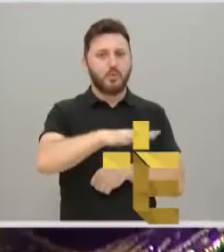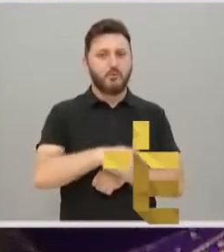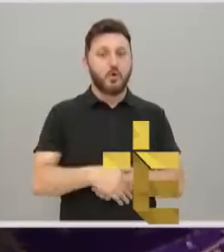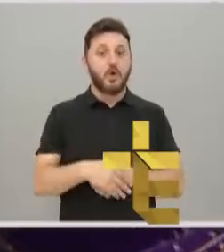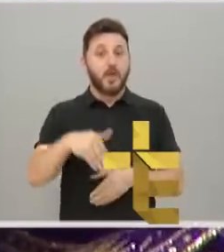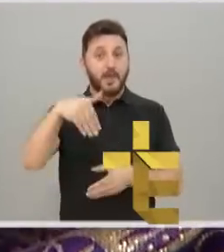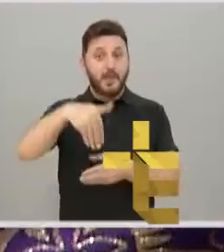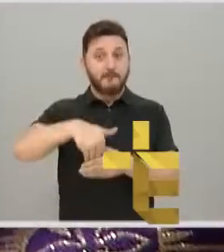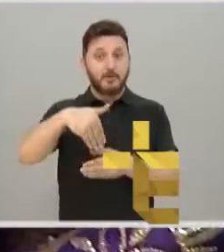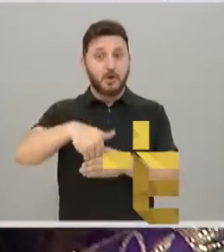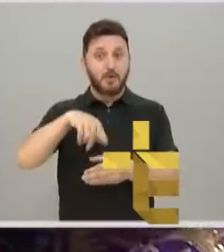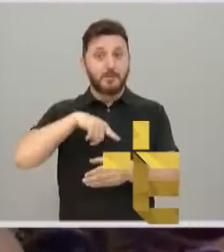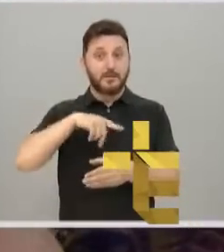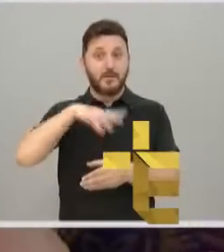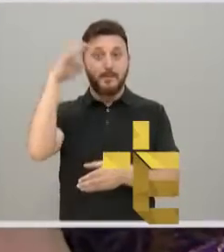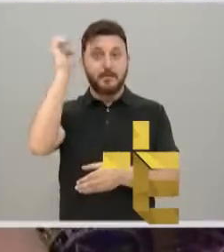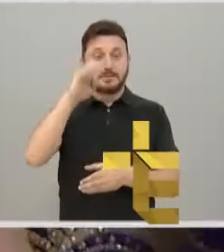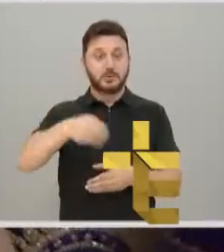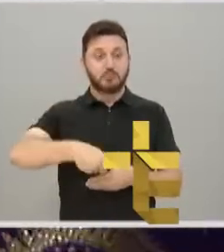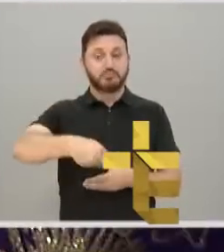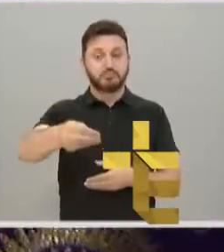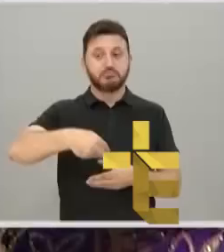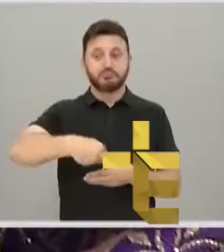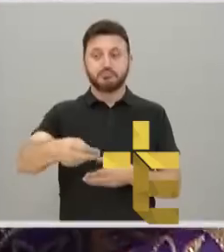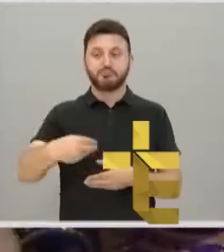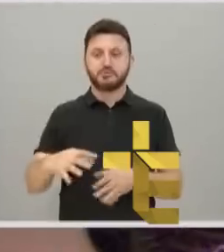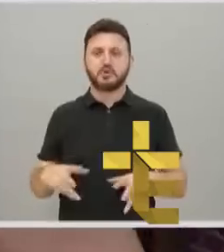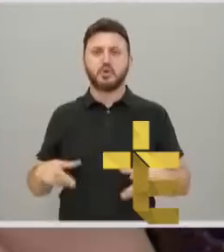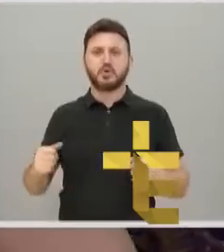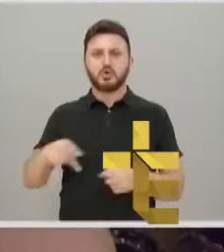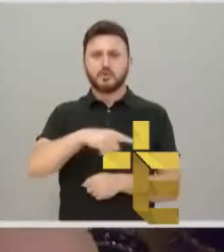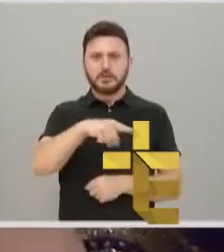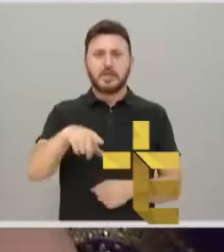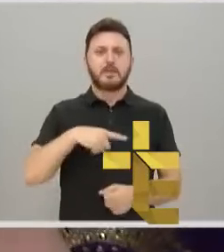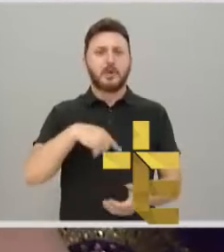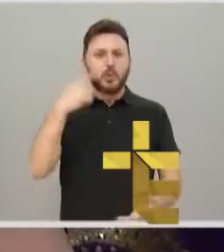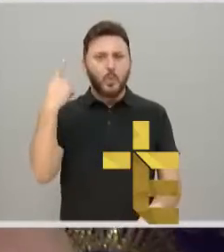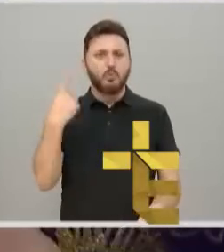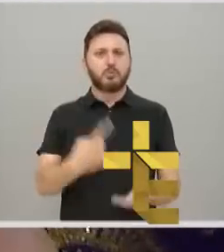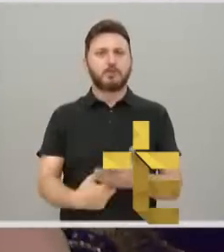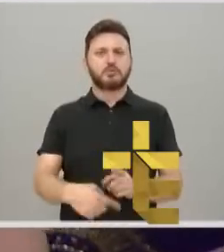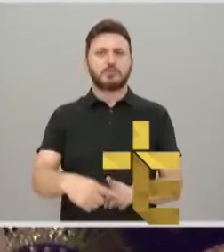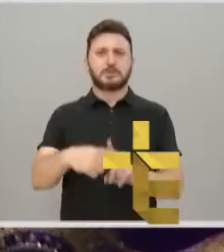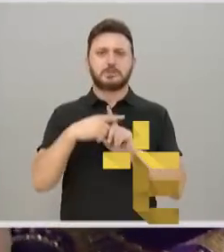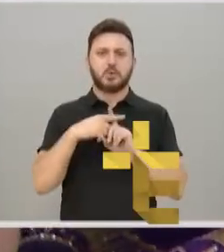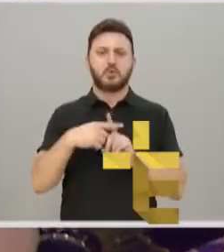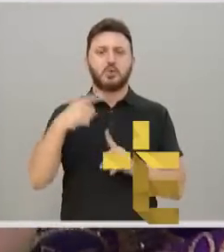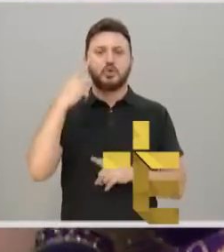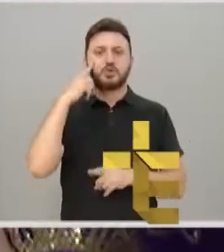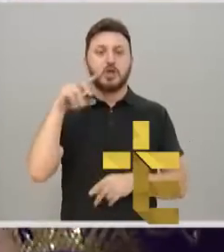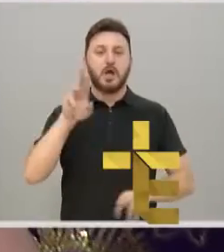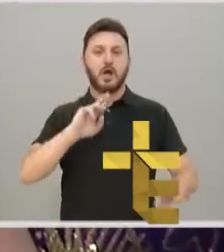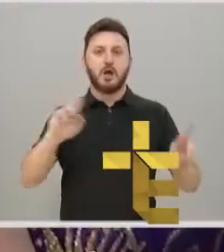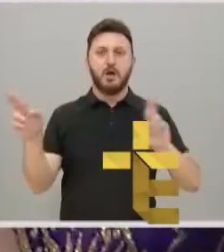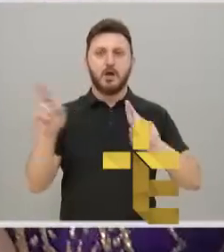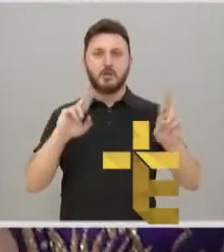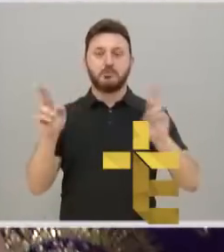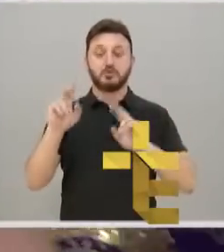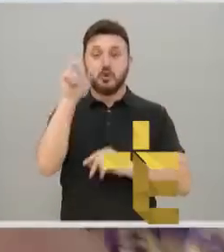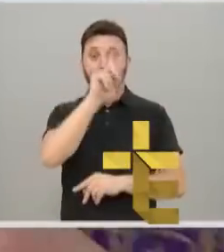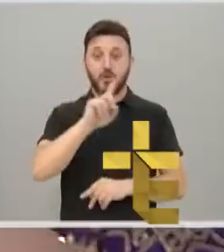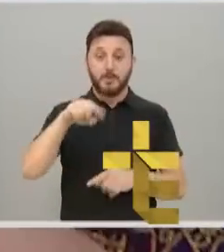sendo distribuído para todo o Brasil, que todo cristão comprometido, no dia de Ramos, domingo que